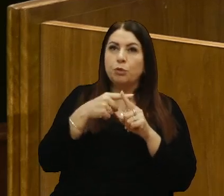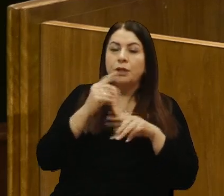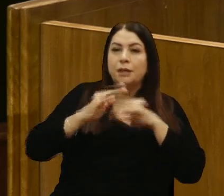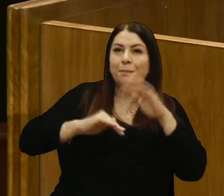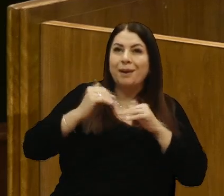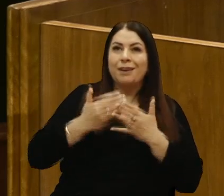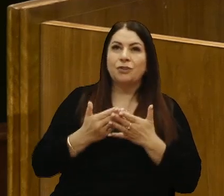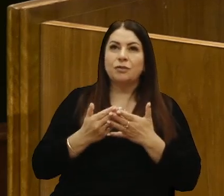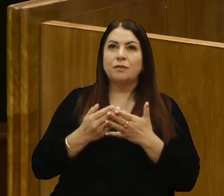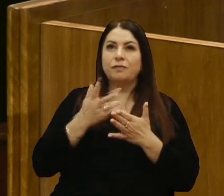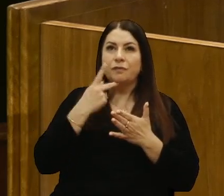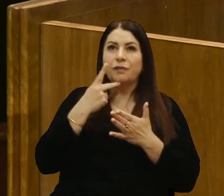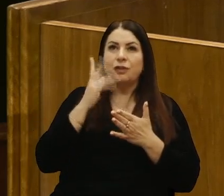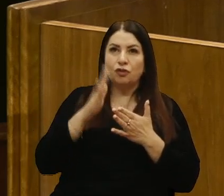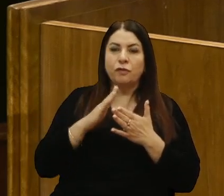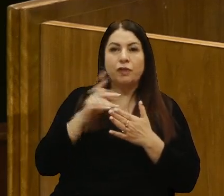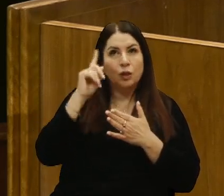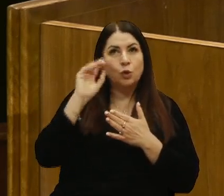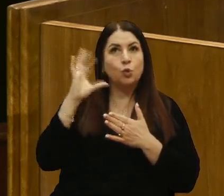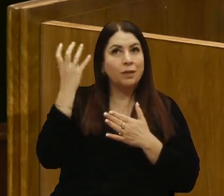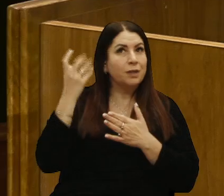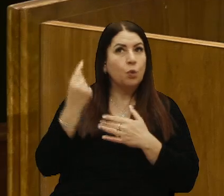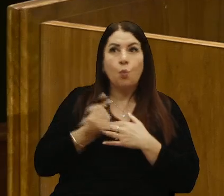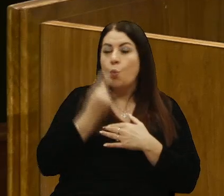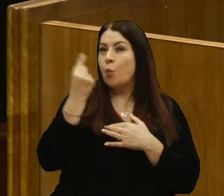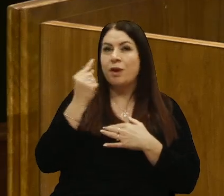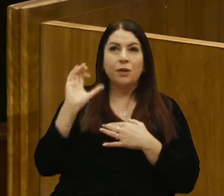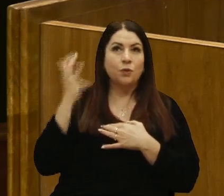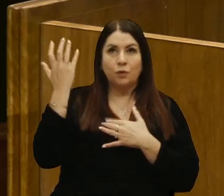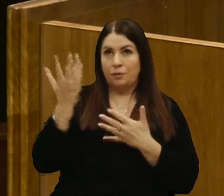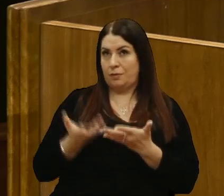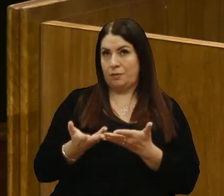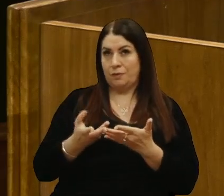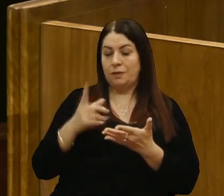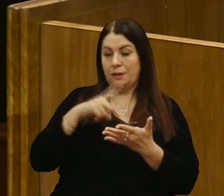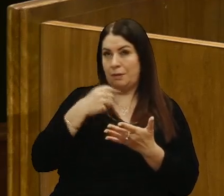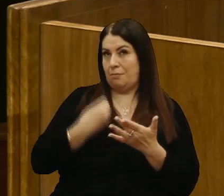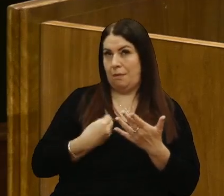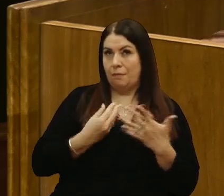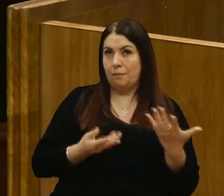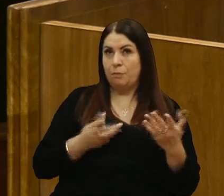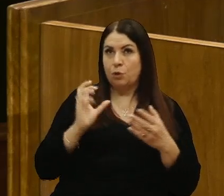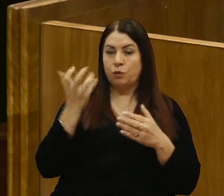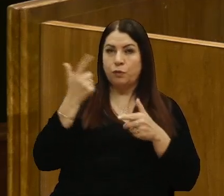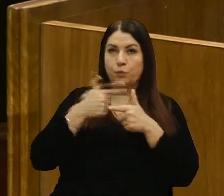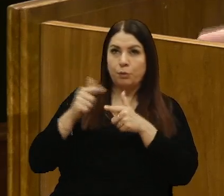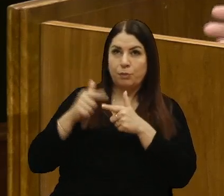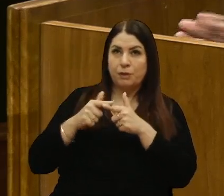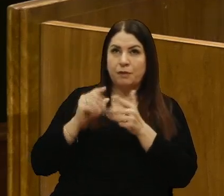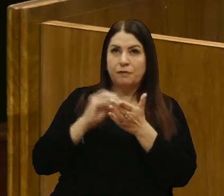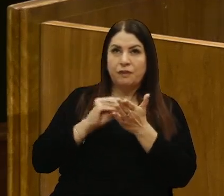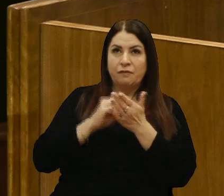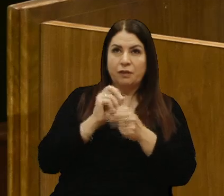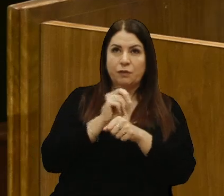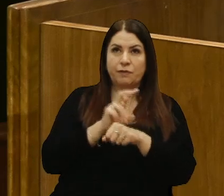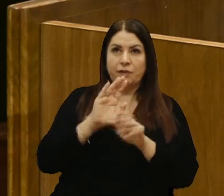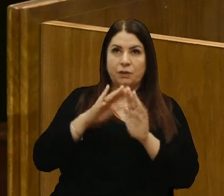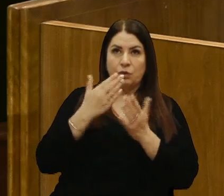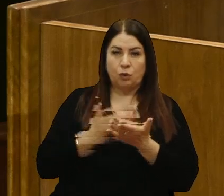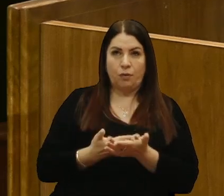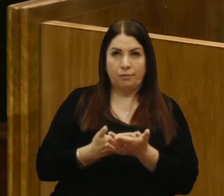prática, ele diz que foi a solução e é a única solução que existe para resolver o problema das faltas de vagas na nossa